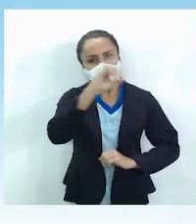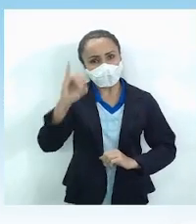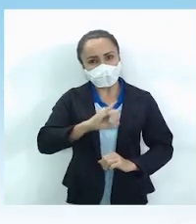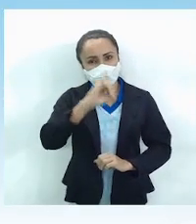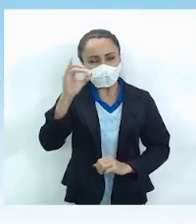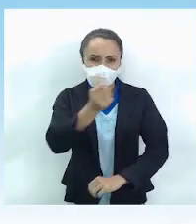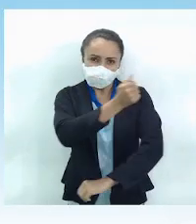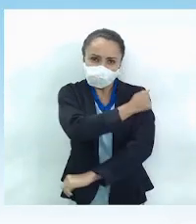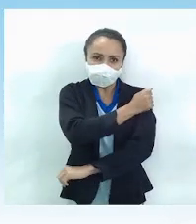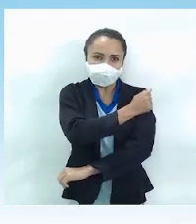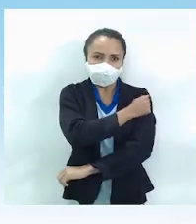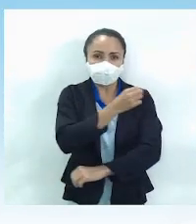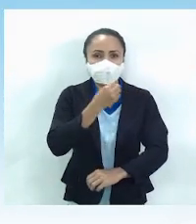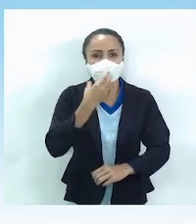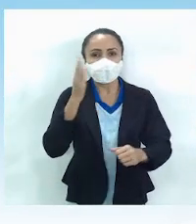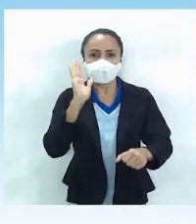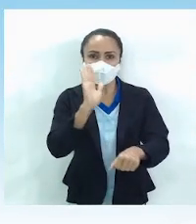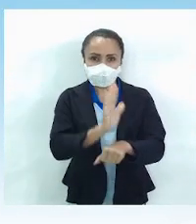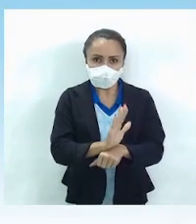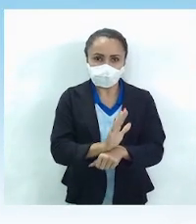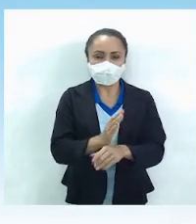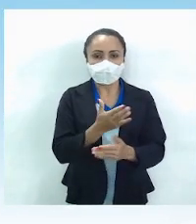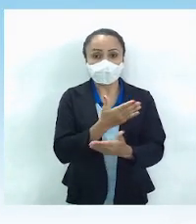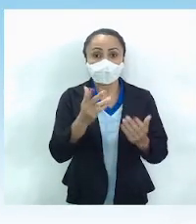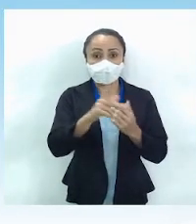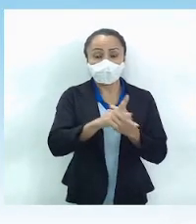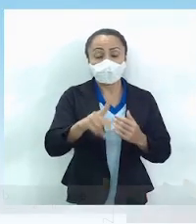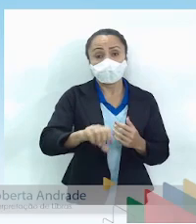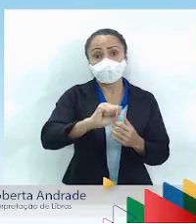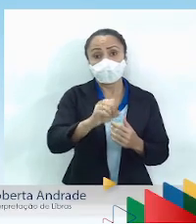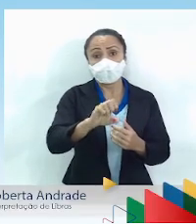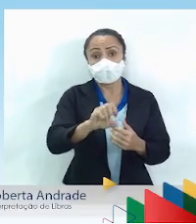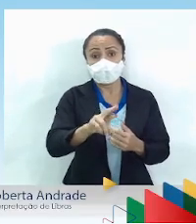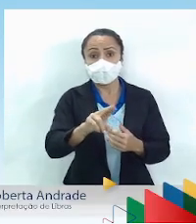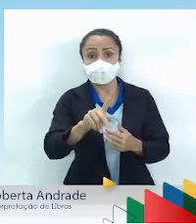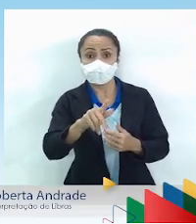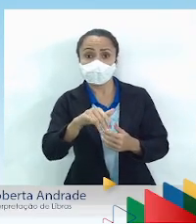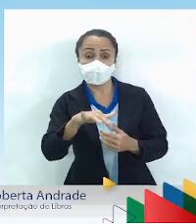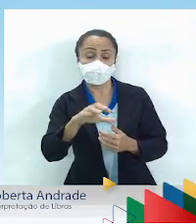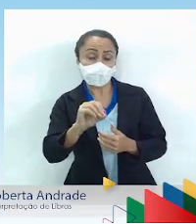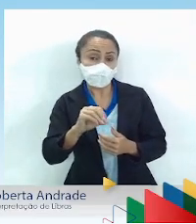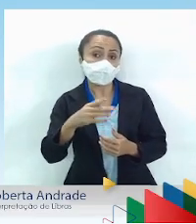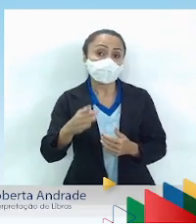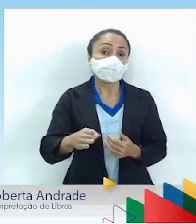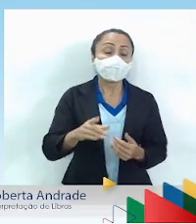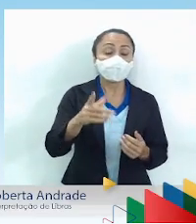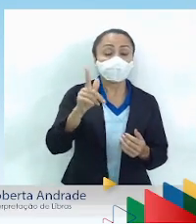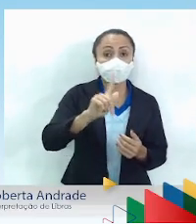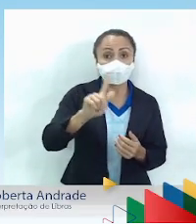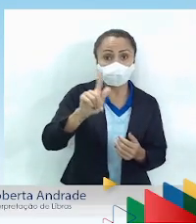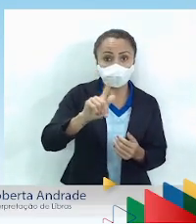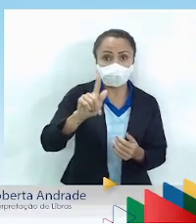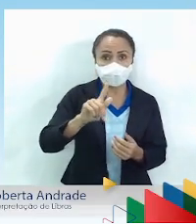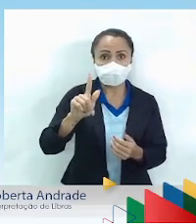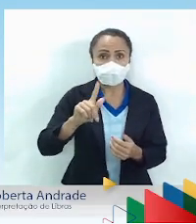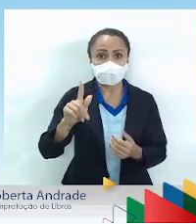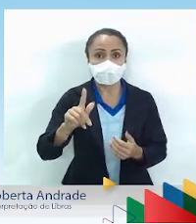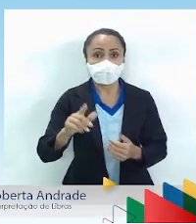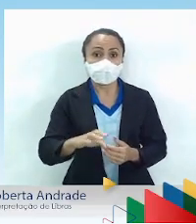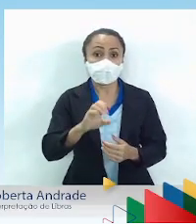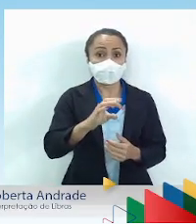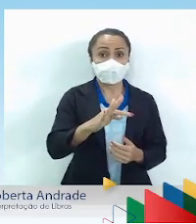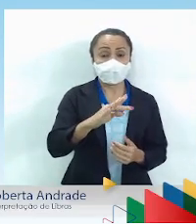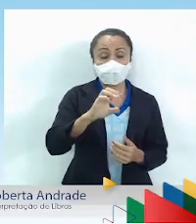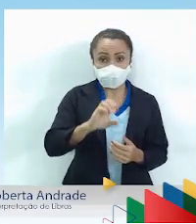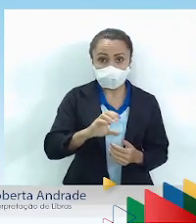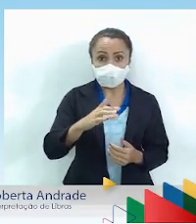Olá, estudantes, boa tarde. Sou o professor Sérgio Bezerra, de Geografia, lá da ETE Advogado José